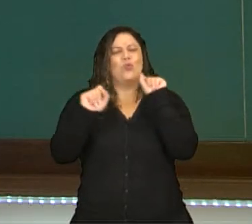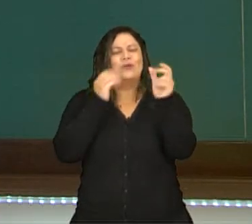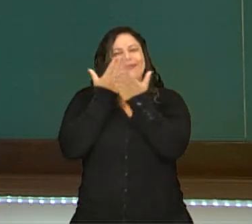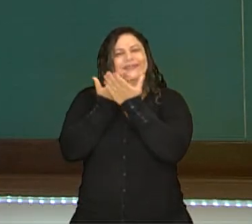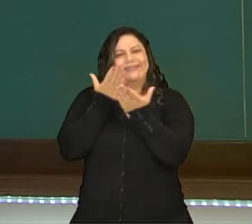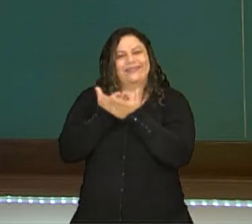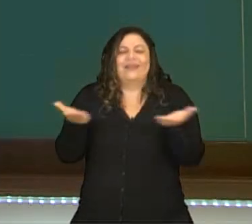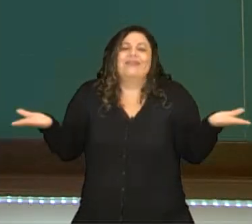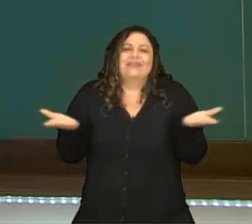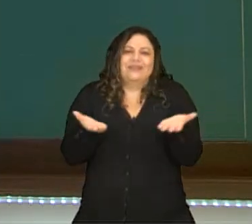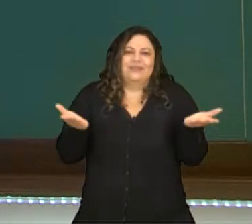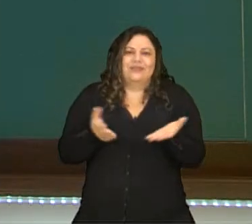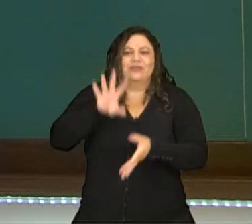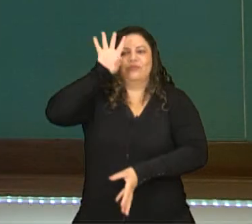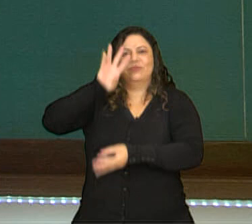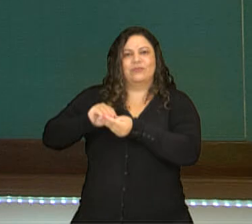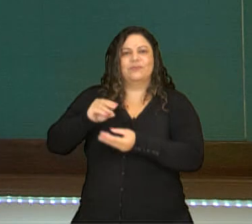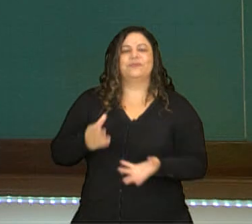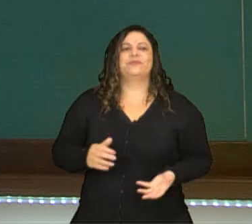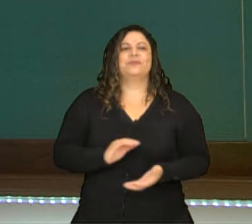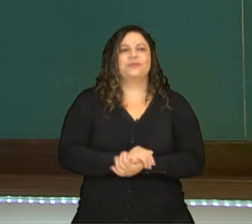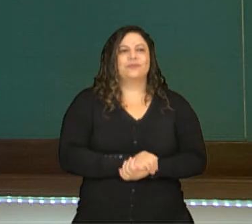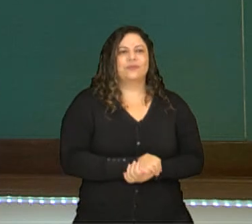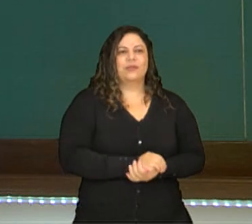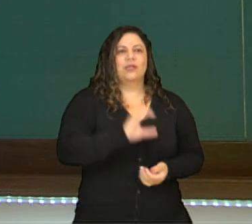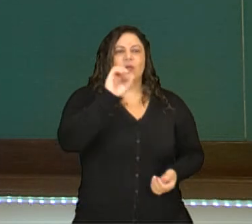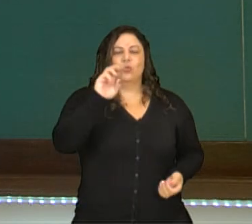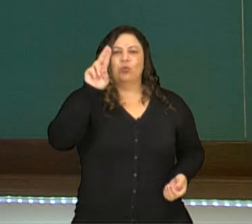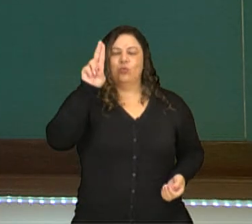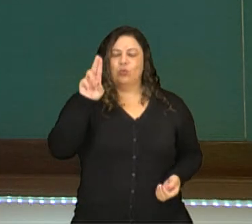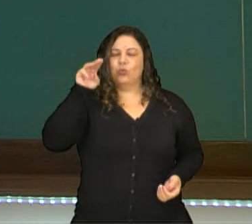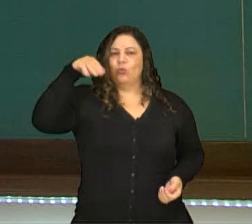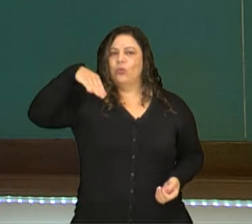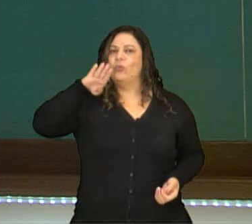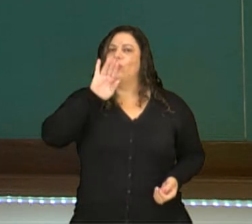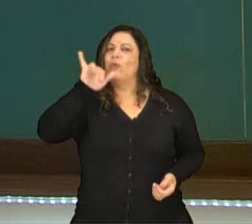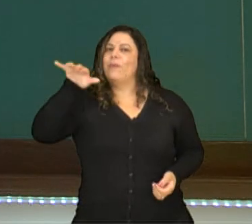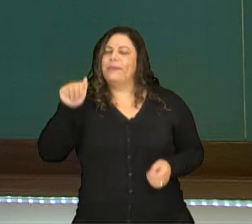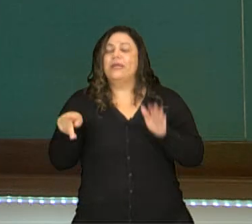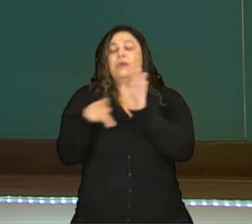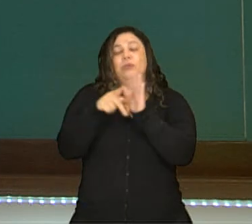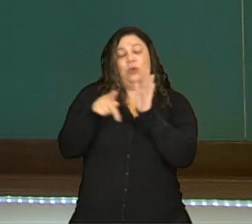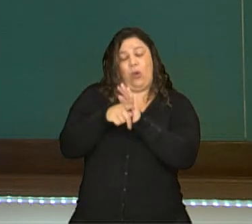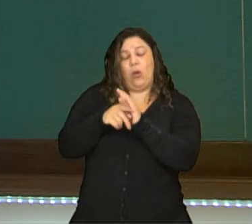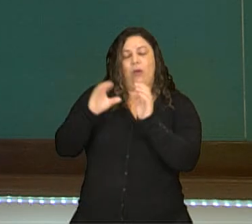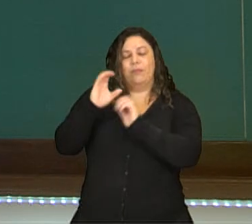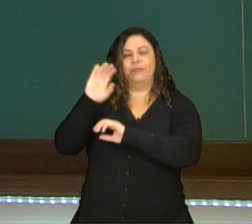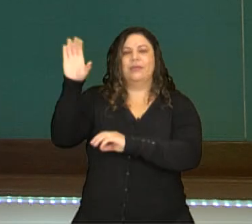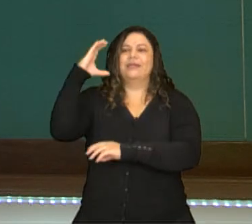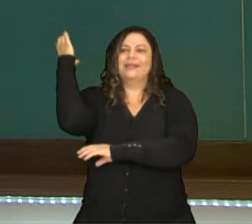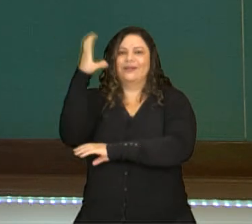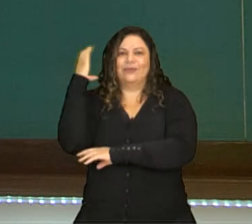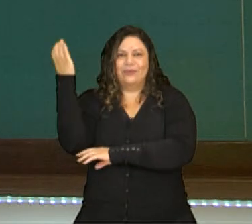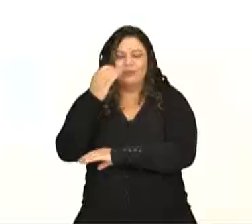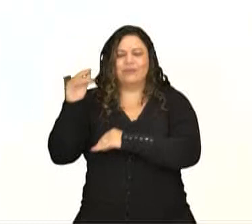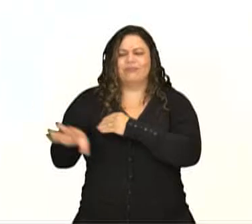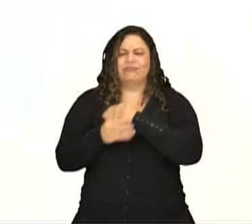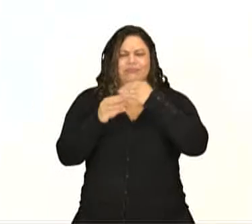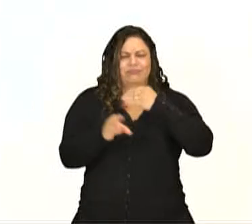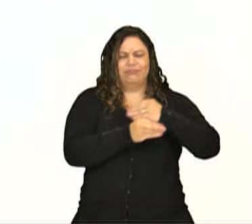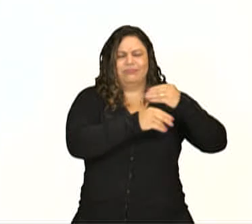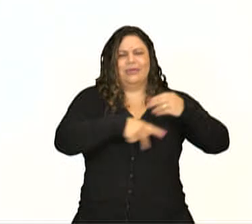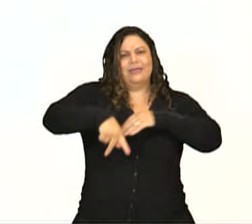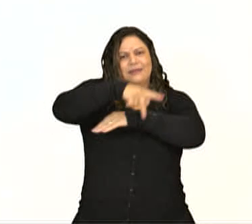aula de hoje. Então, a cumbia, que é um estilo de dança tradicional da Colômbia, também popular em diversos países